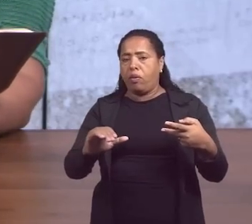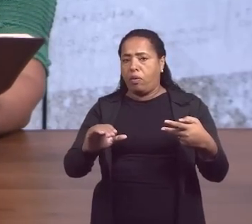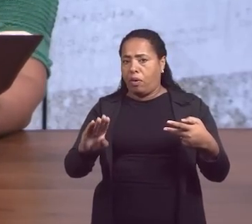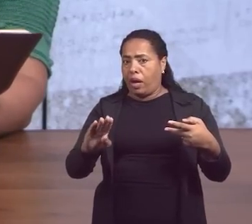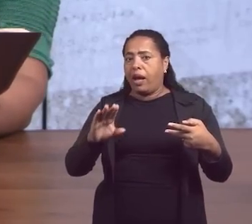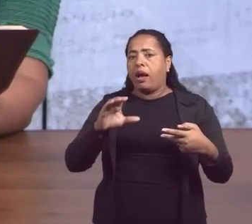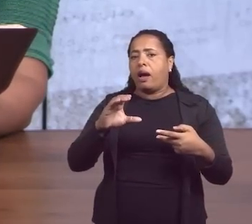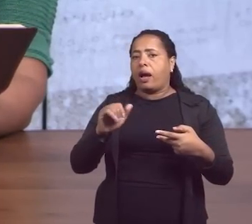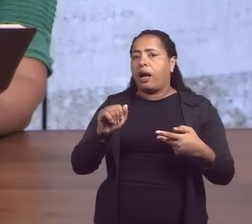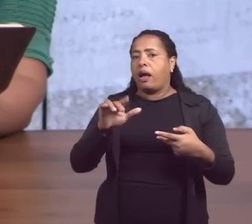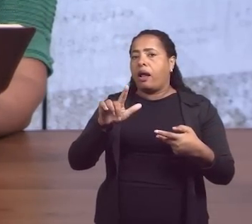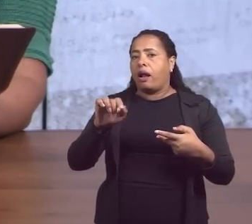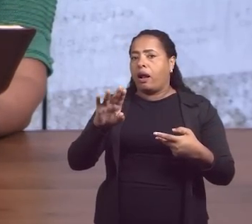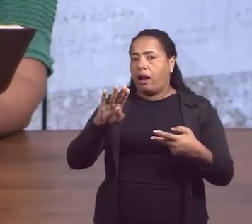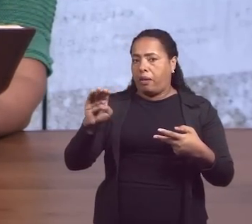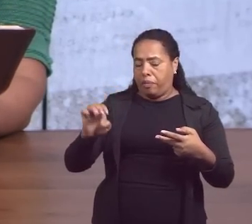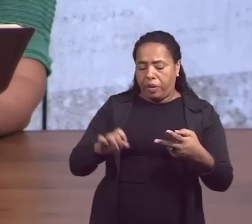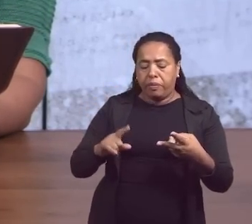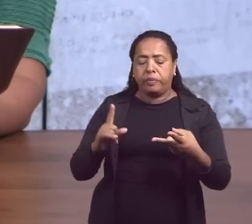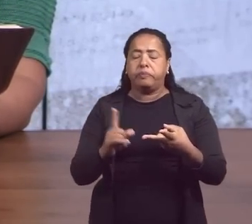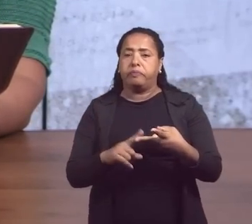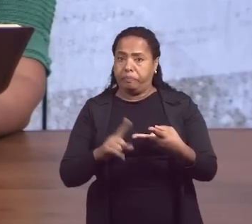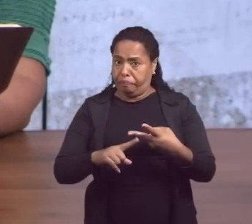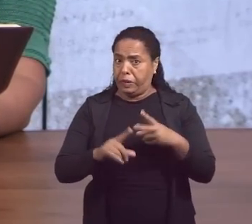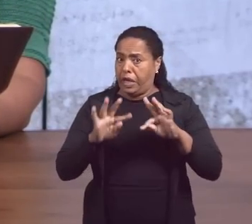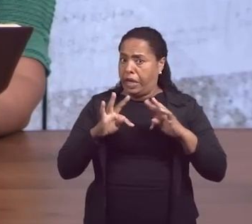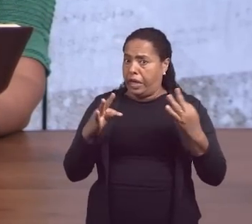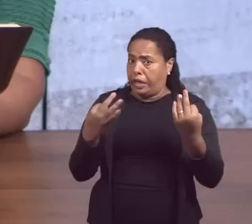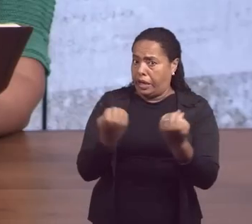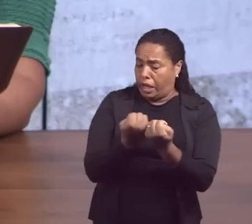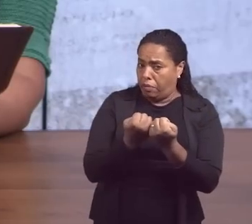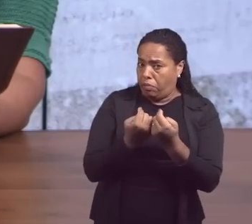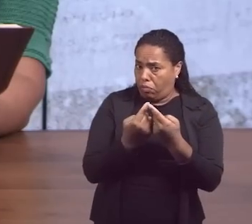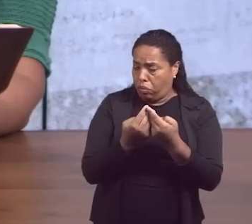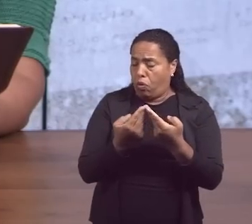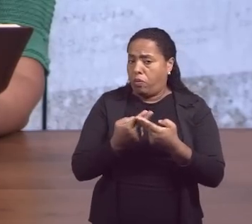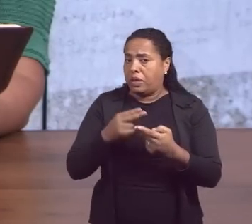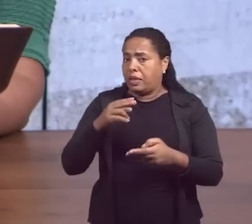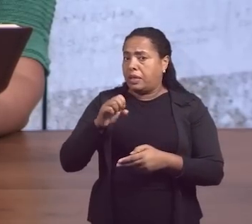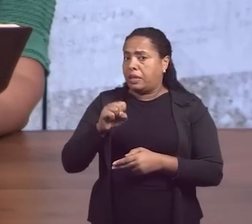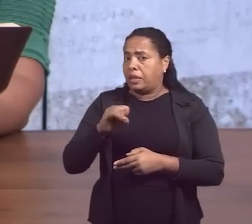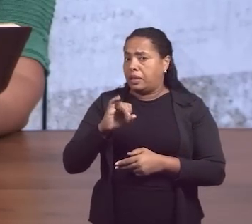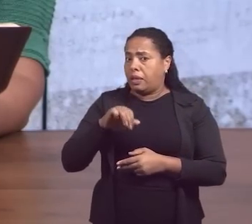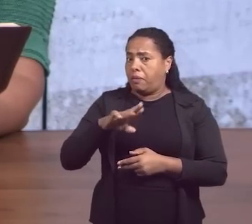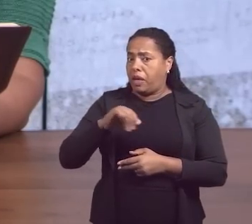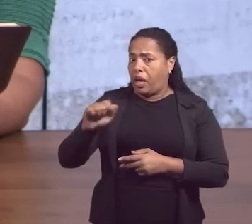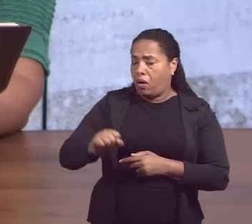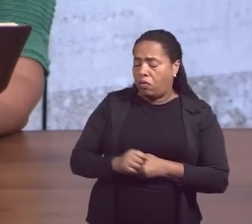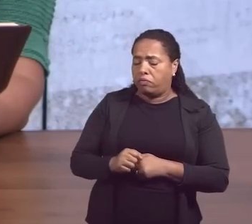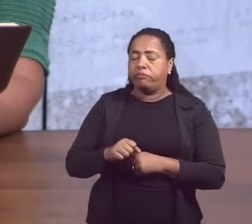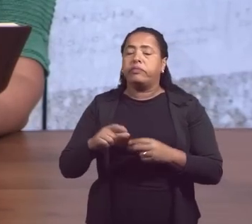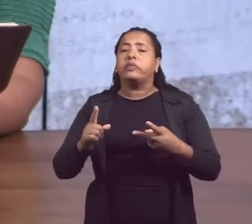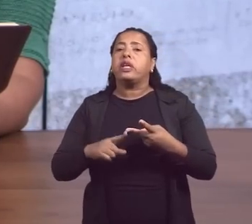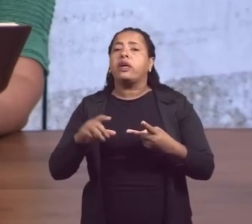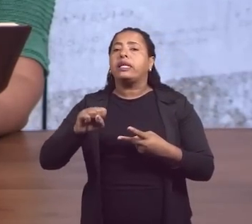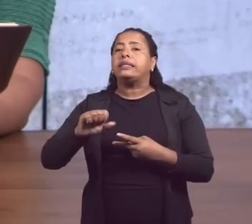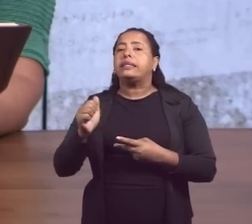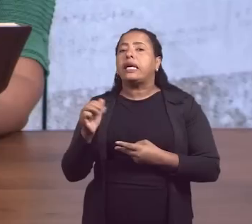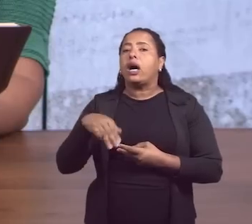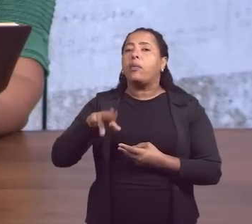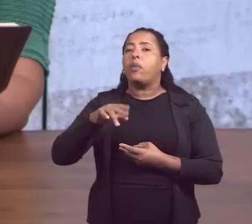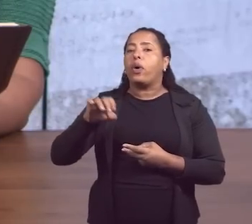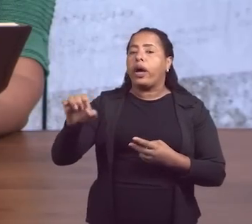Jefoné. E da tribo dos filhos de Simeão, Samuel, filho de Amiúde. Da tribo de